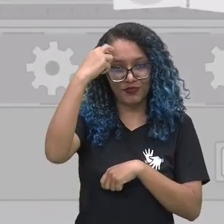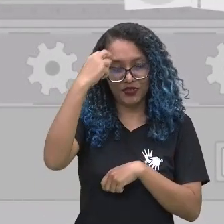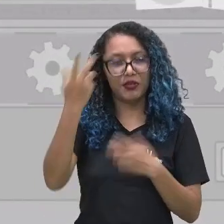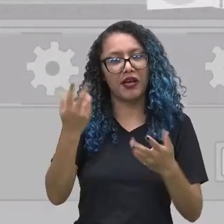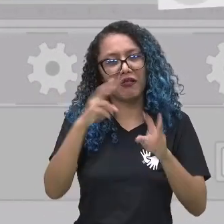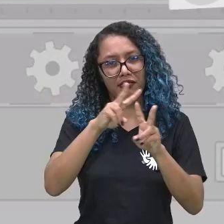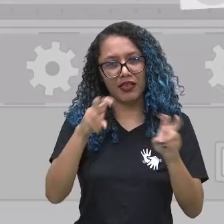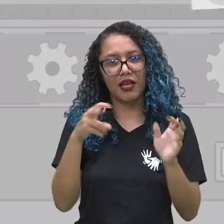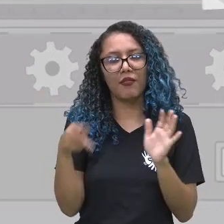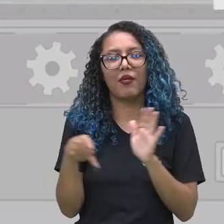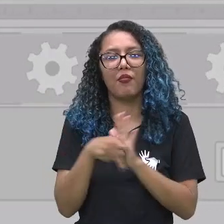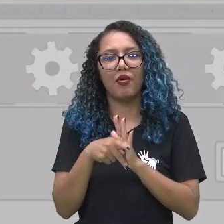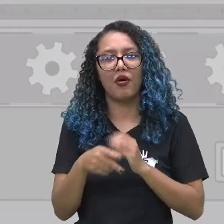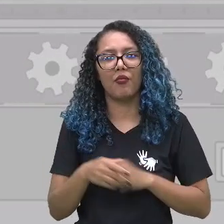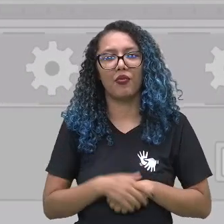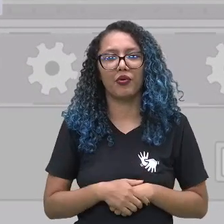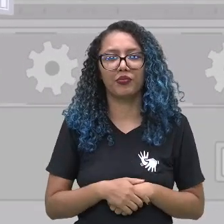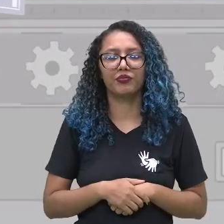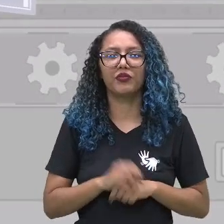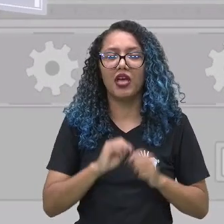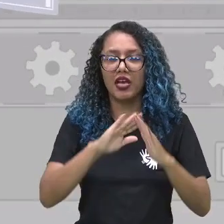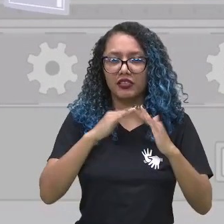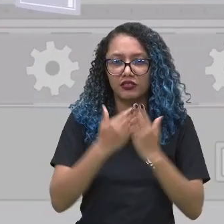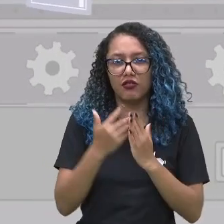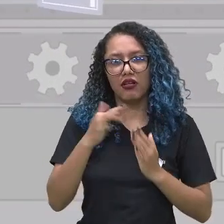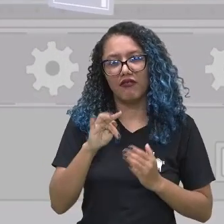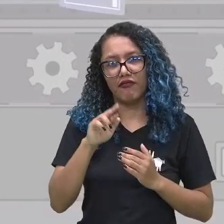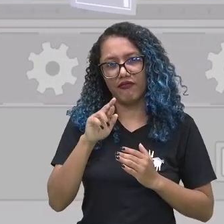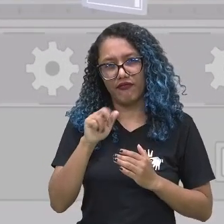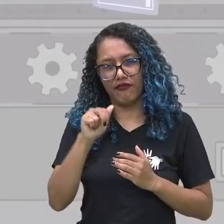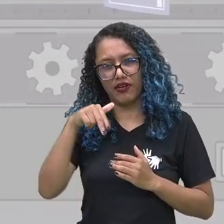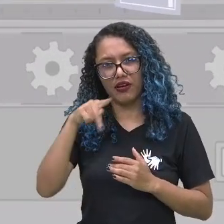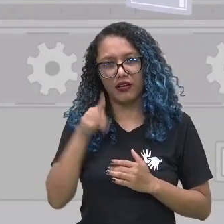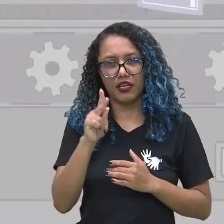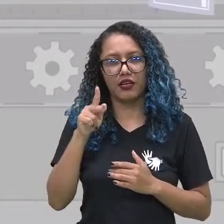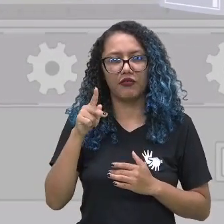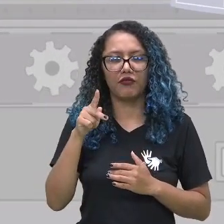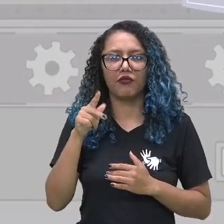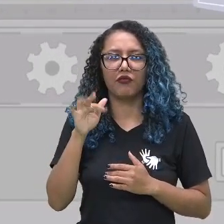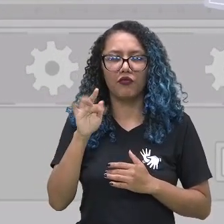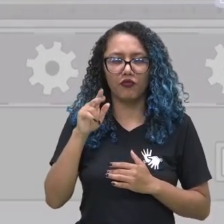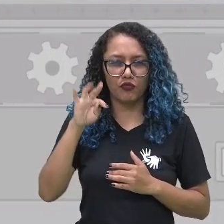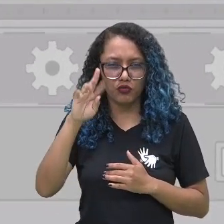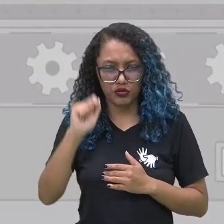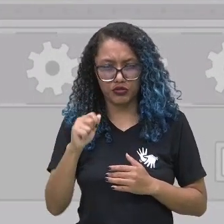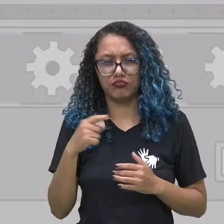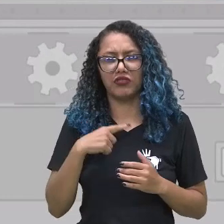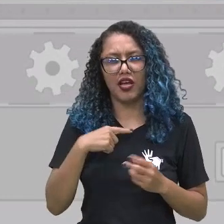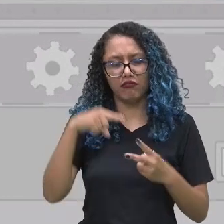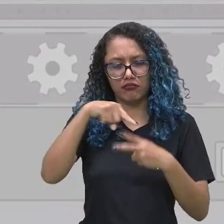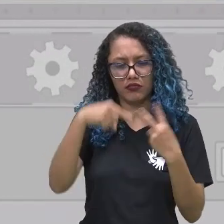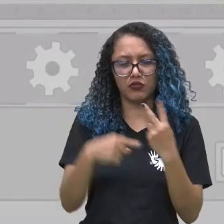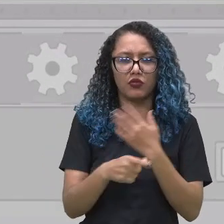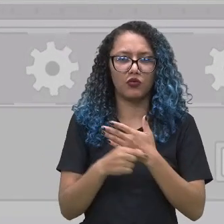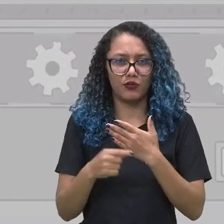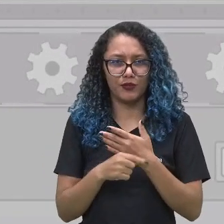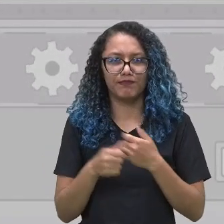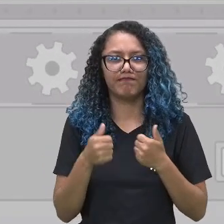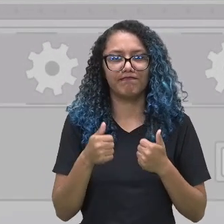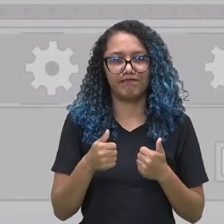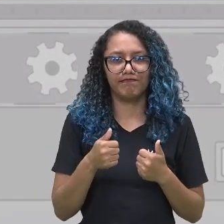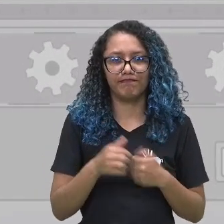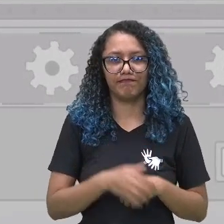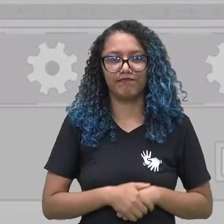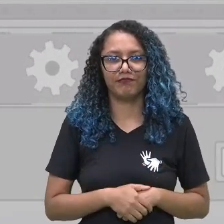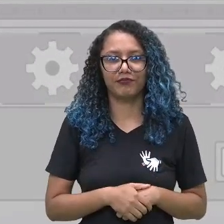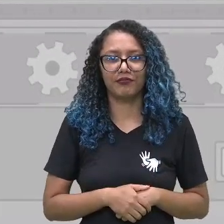tema desenvolvido na Escola de Frankfurt por Theodor Adorno e Max Hockenheim. Muito